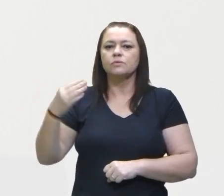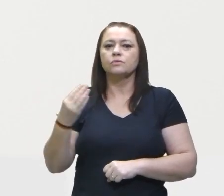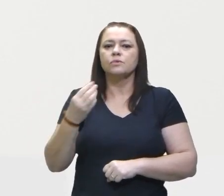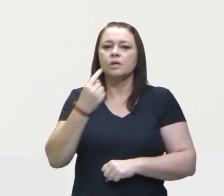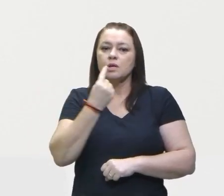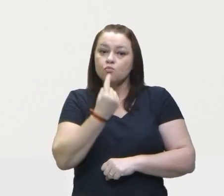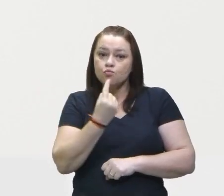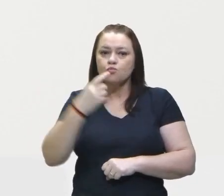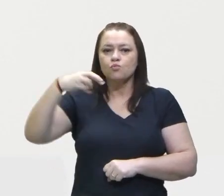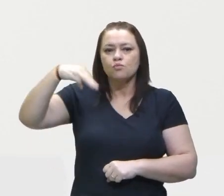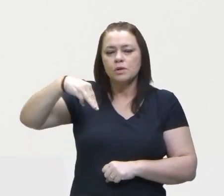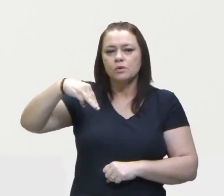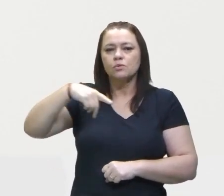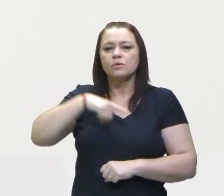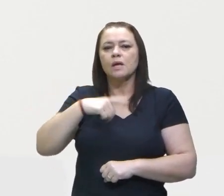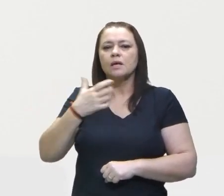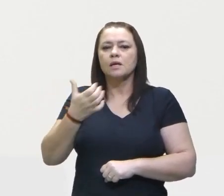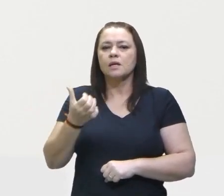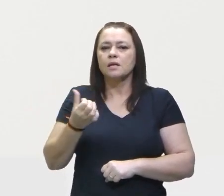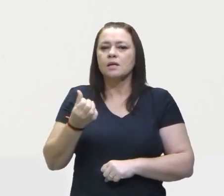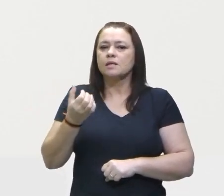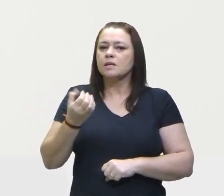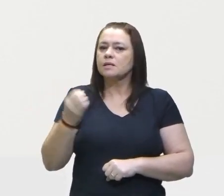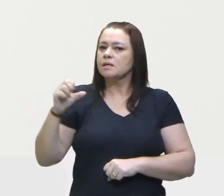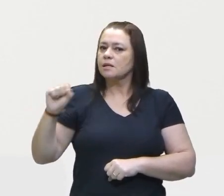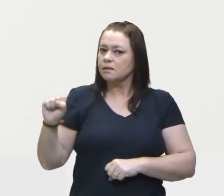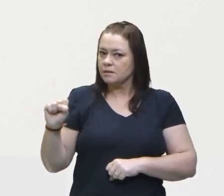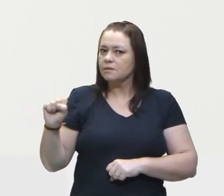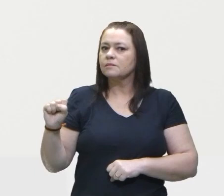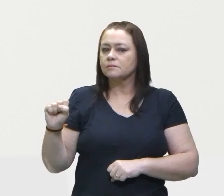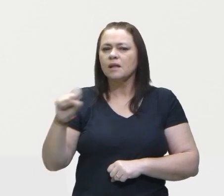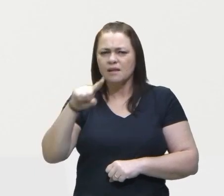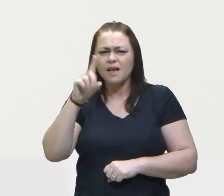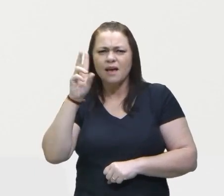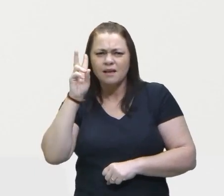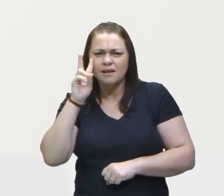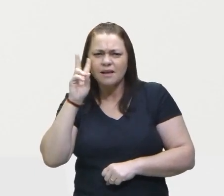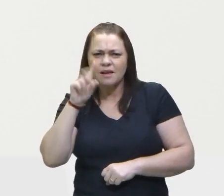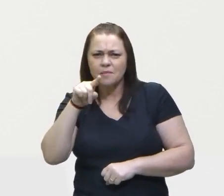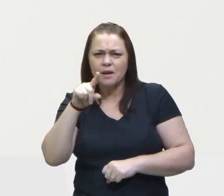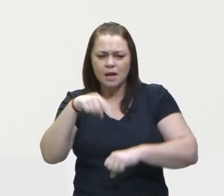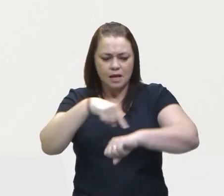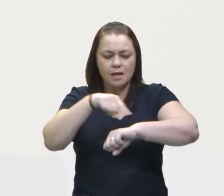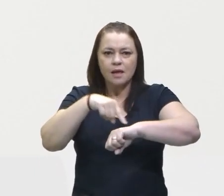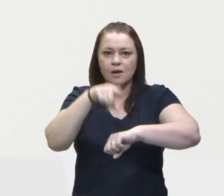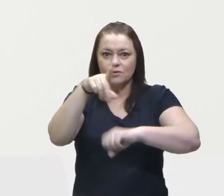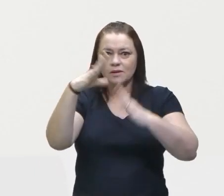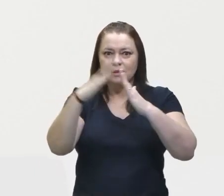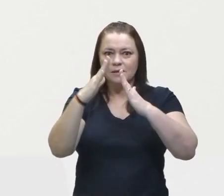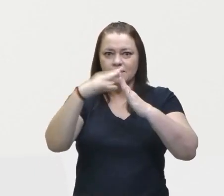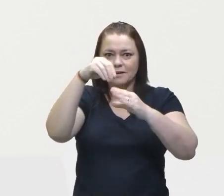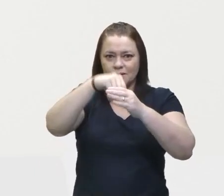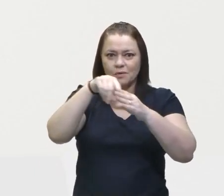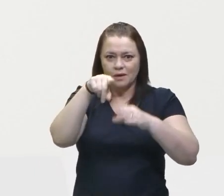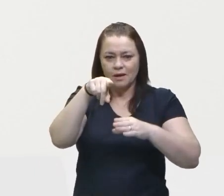Entenderam? Aquele reloginho que você tem na sua casa está na hora de aprender.